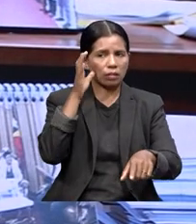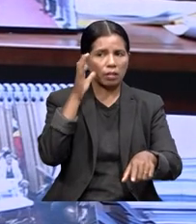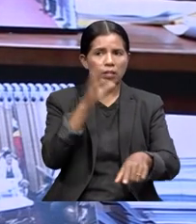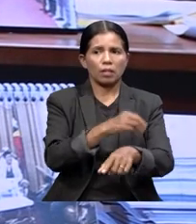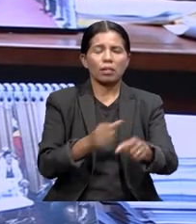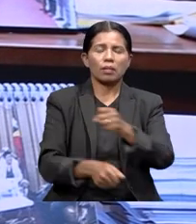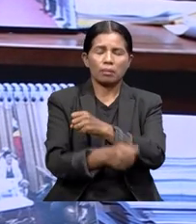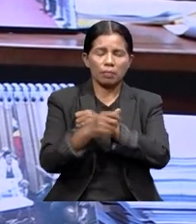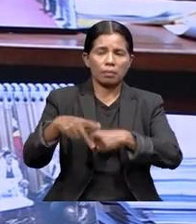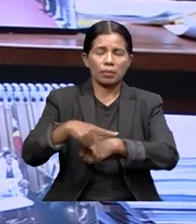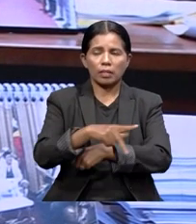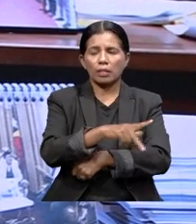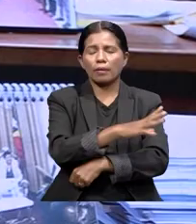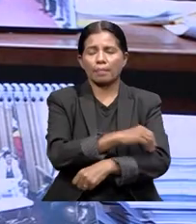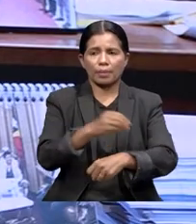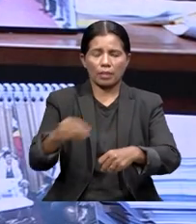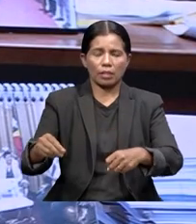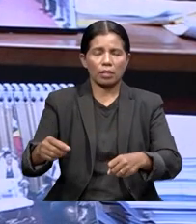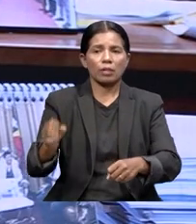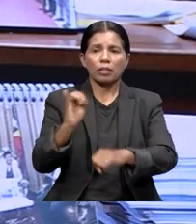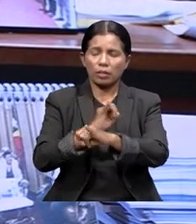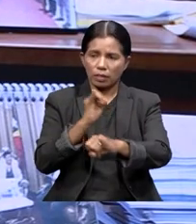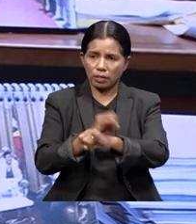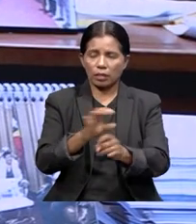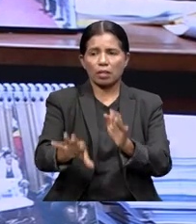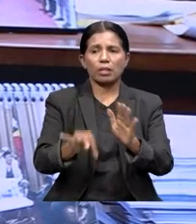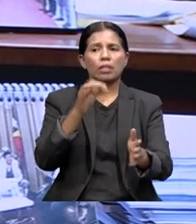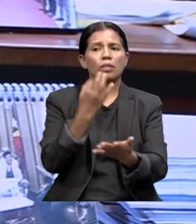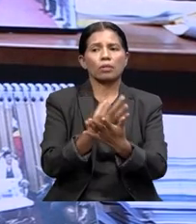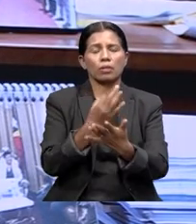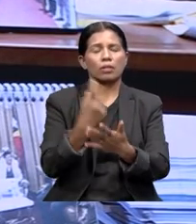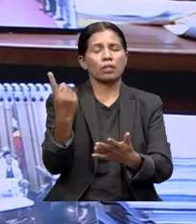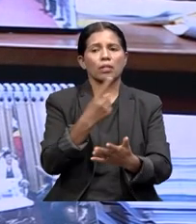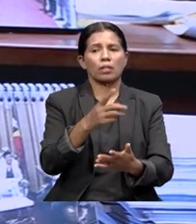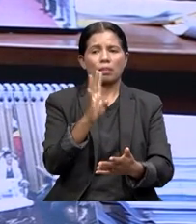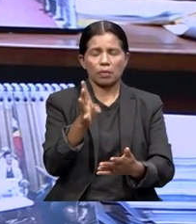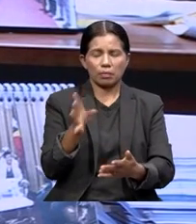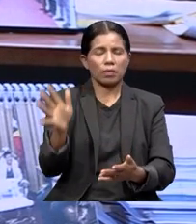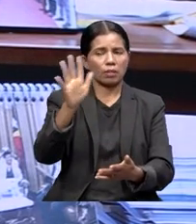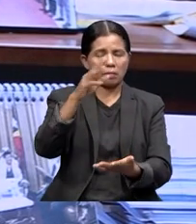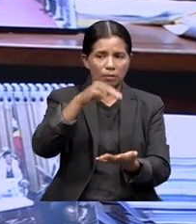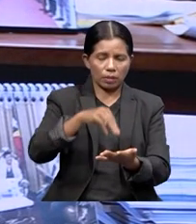pesca, turismo, comércio e na indústria, retam de OSAN total